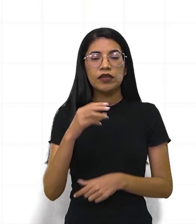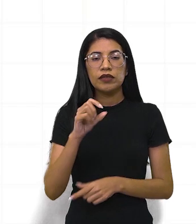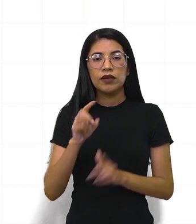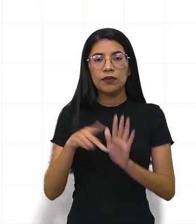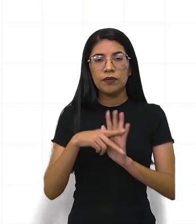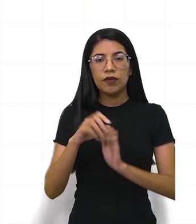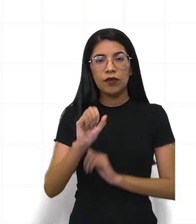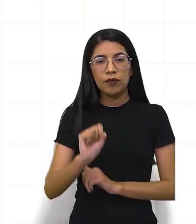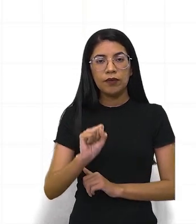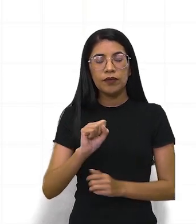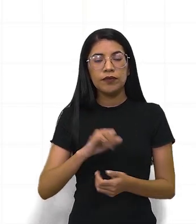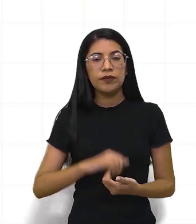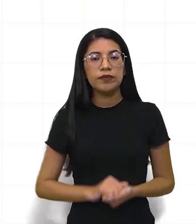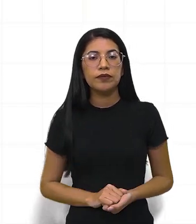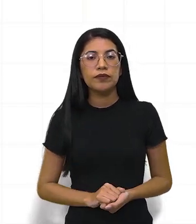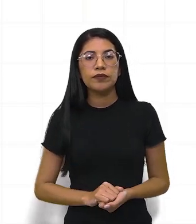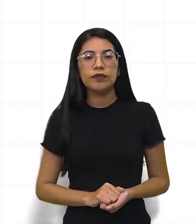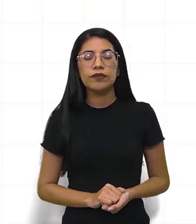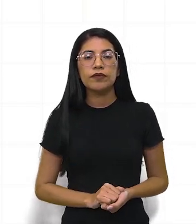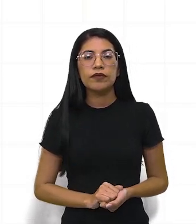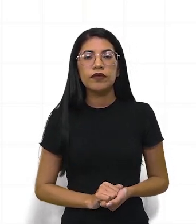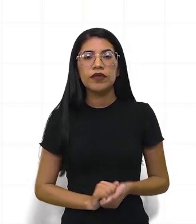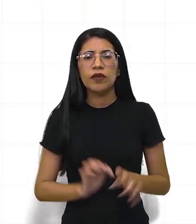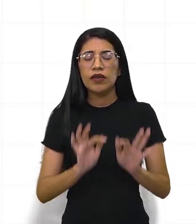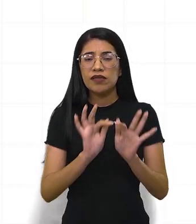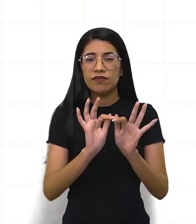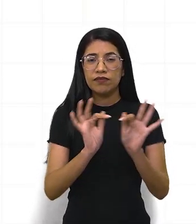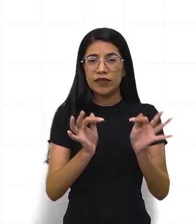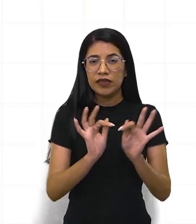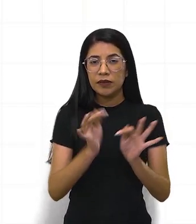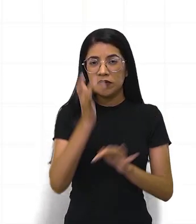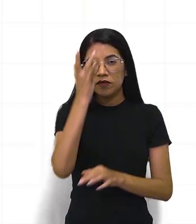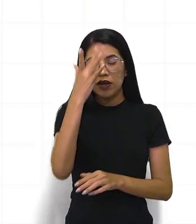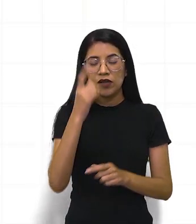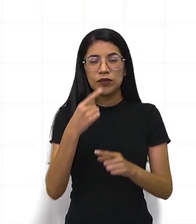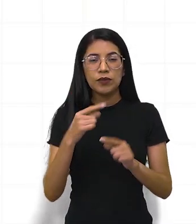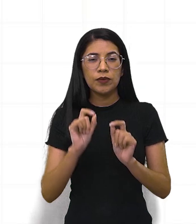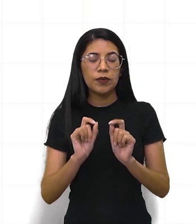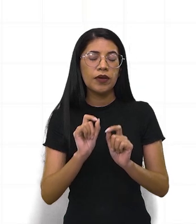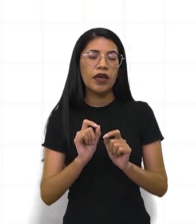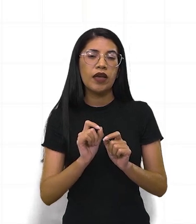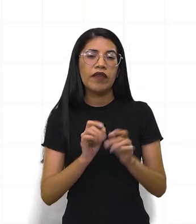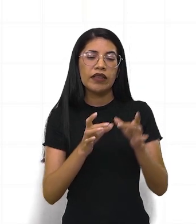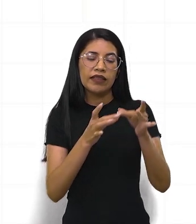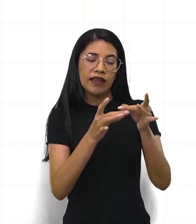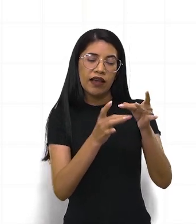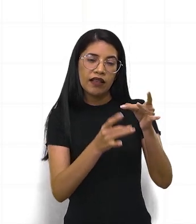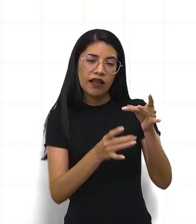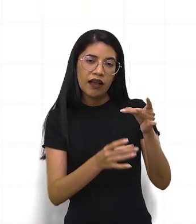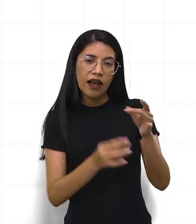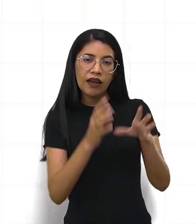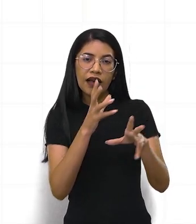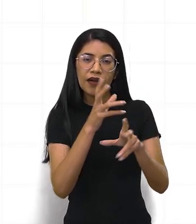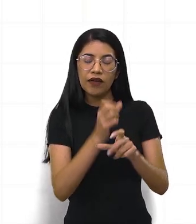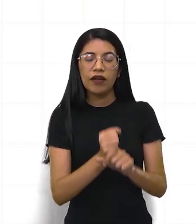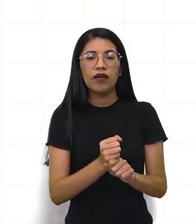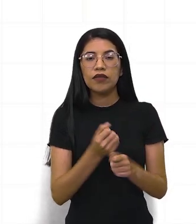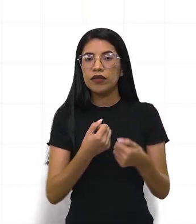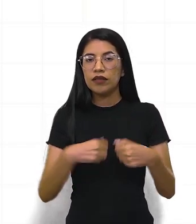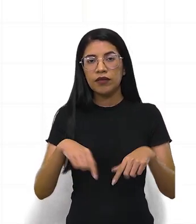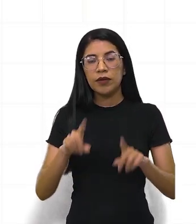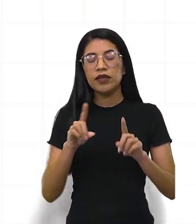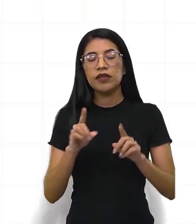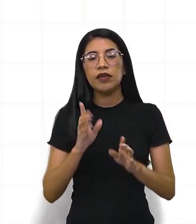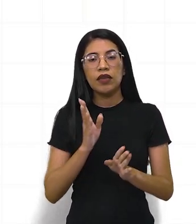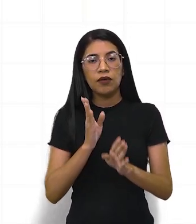igual a 24. Tá? É bem mais simples fazer isso do que fazer todo esse número aqui dividido por 3. Já